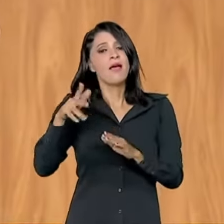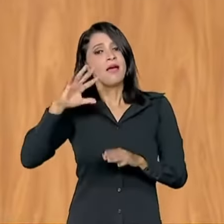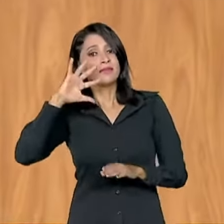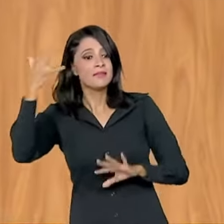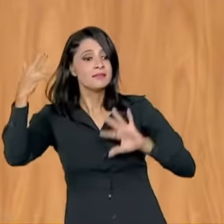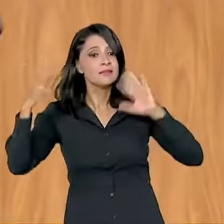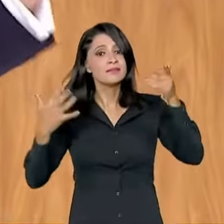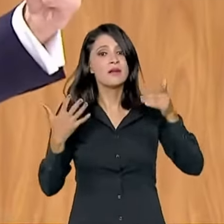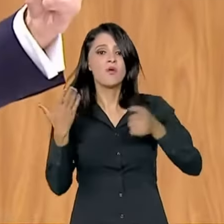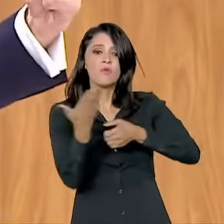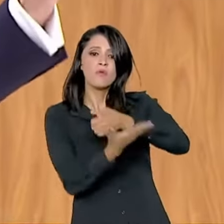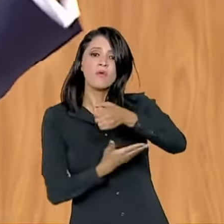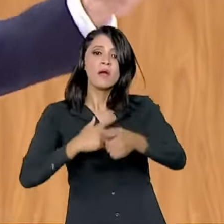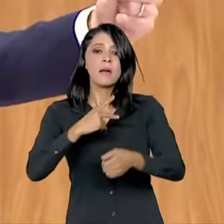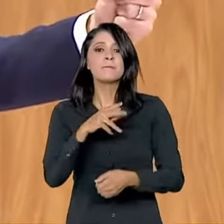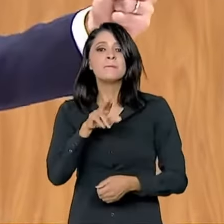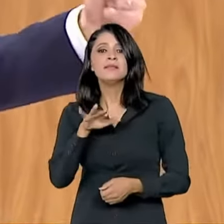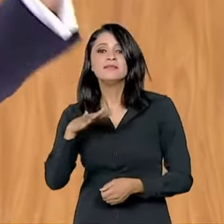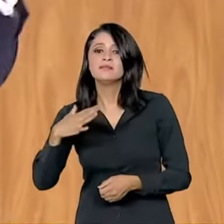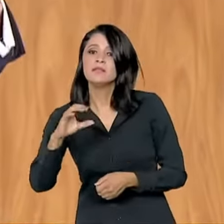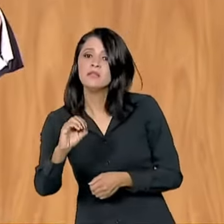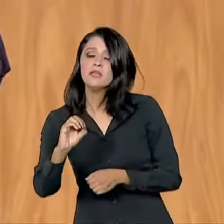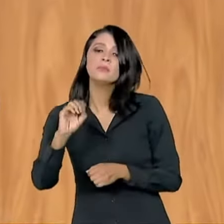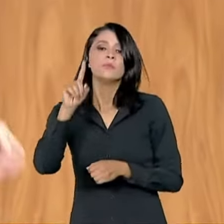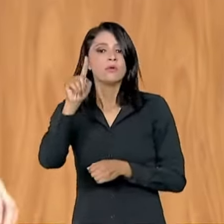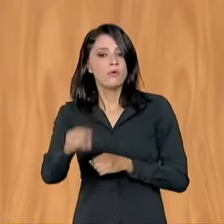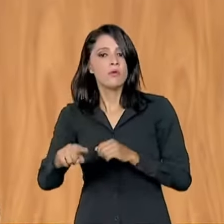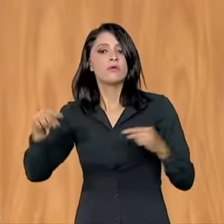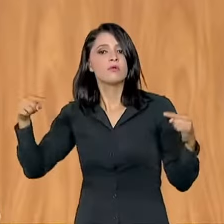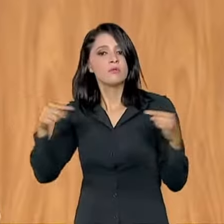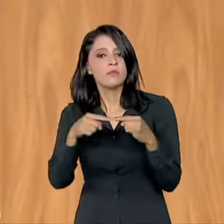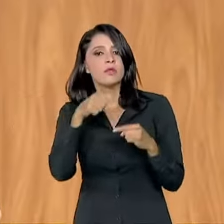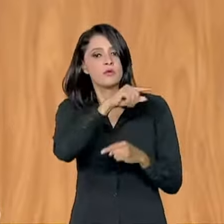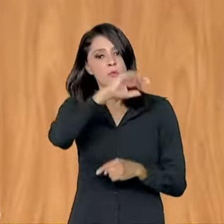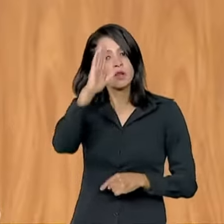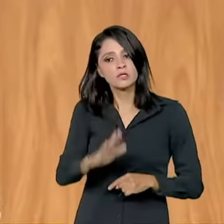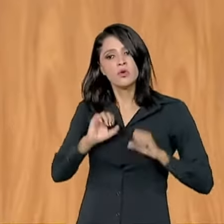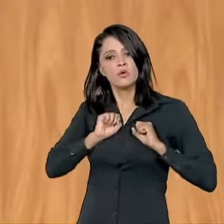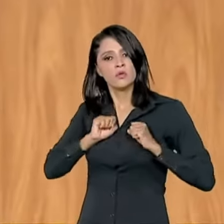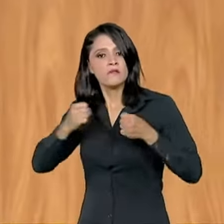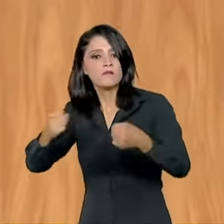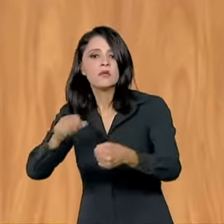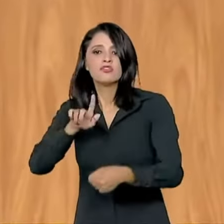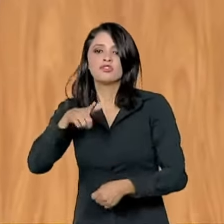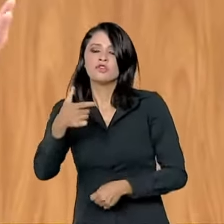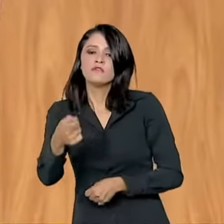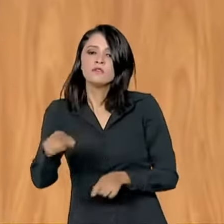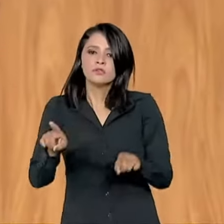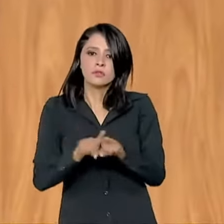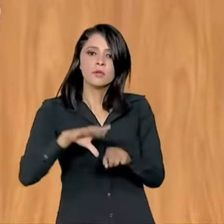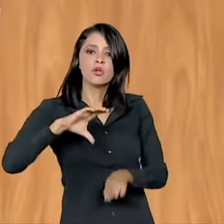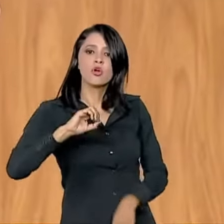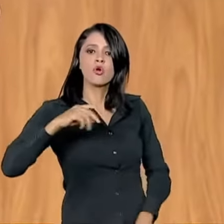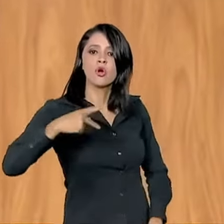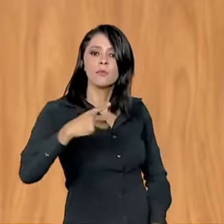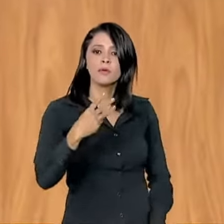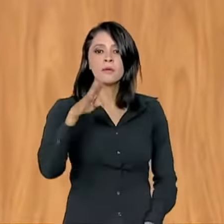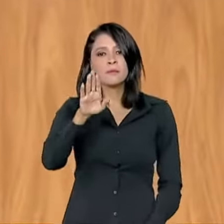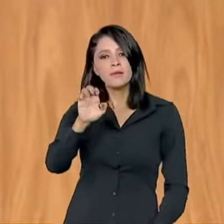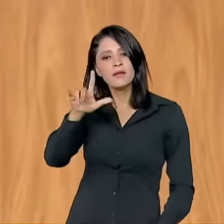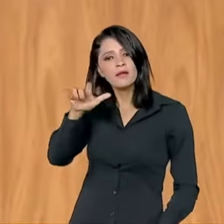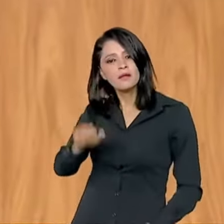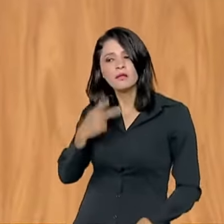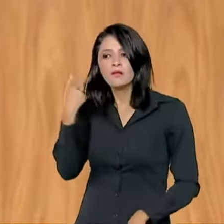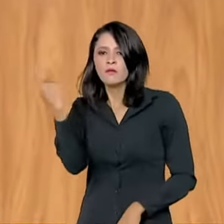de princípio e que tem muito a ver com o que o Brasil vai defender, tanto no G20 como na COP de Belém. Dizemos,